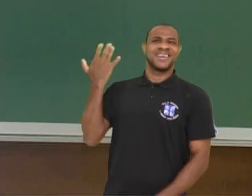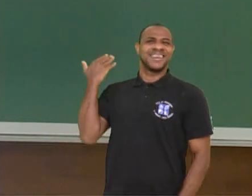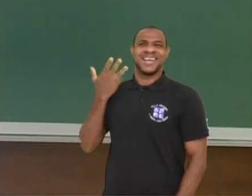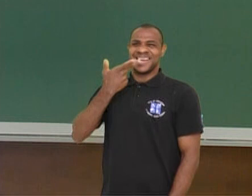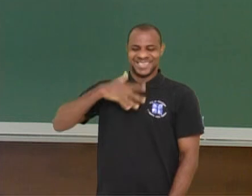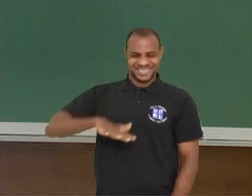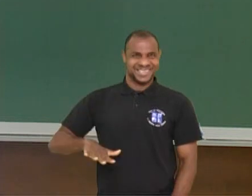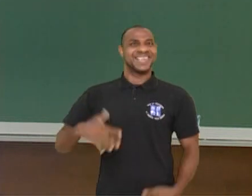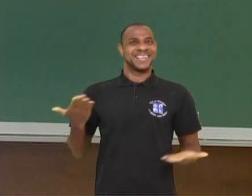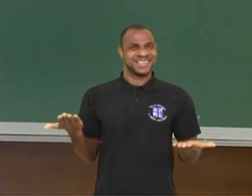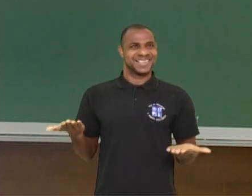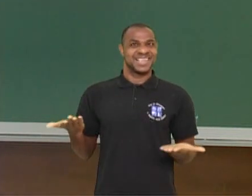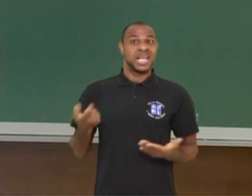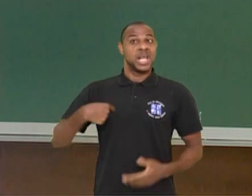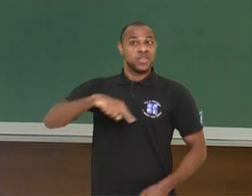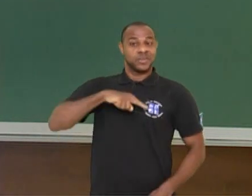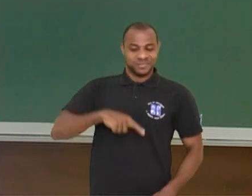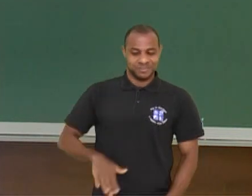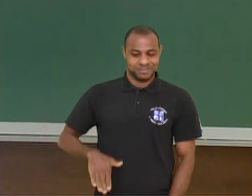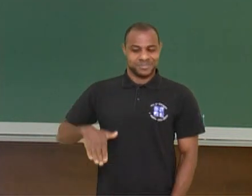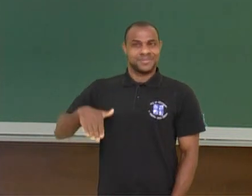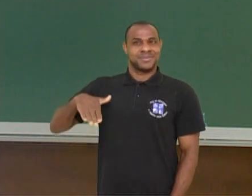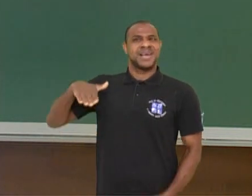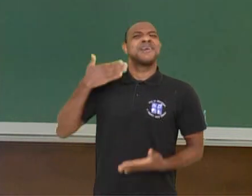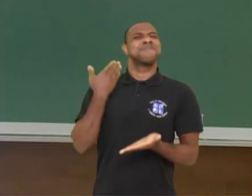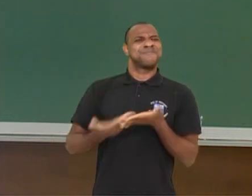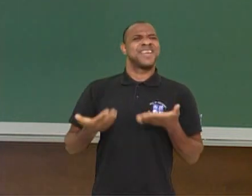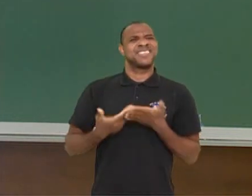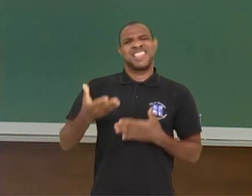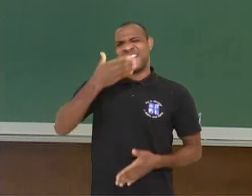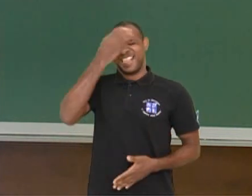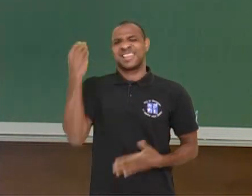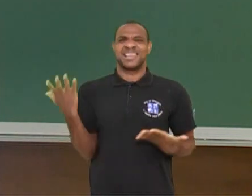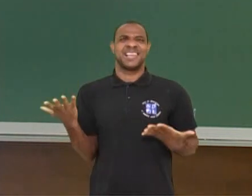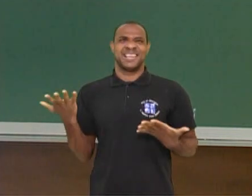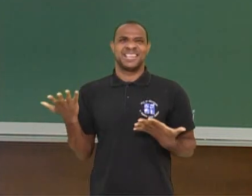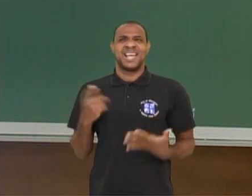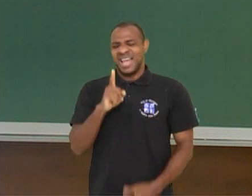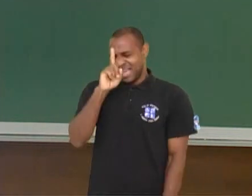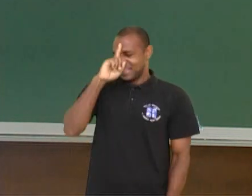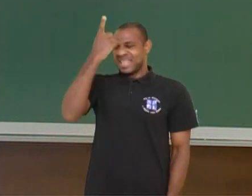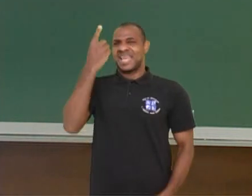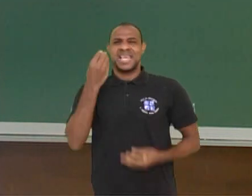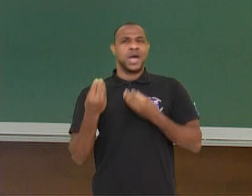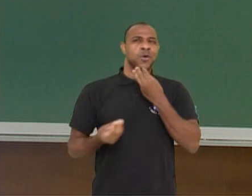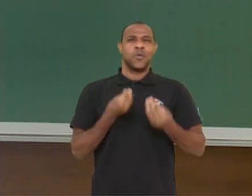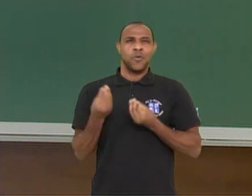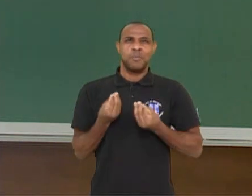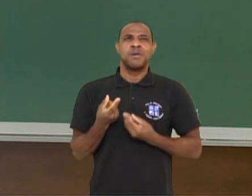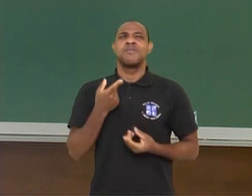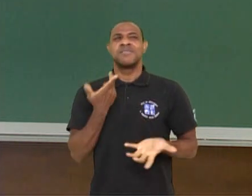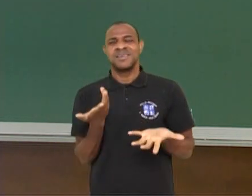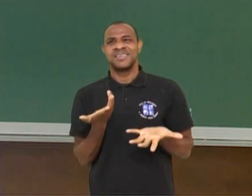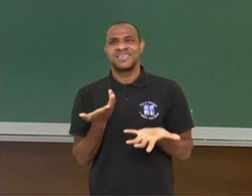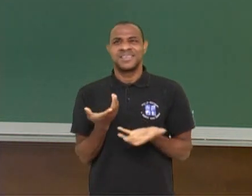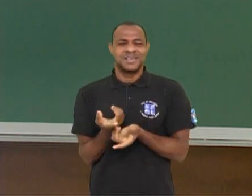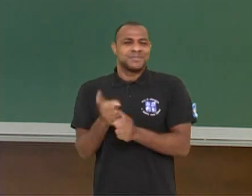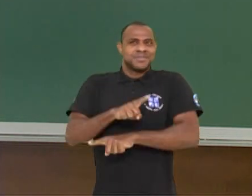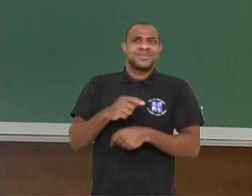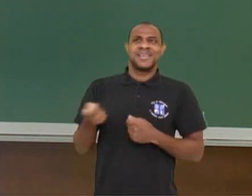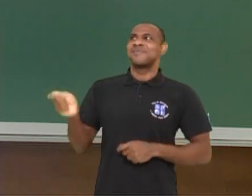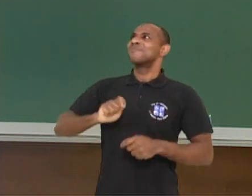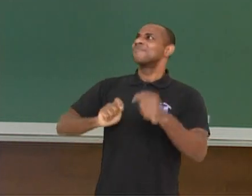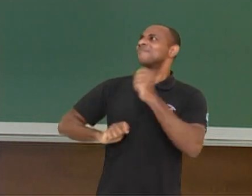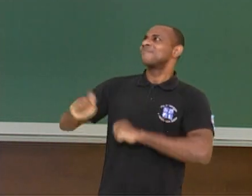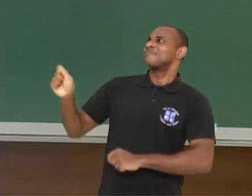criança, mas quando a gente cresce a gente perde, a gente esquece qual é a ideia, qual é a vontade, o gosto de empinar pipa,